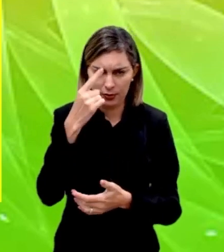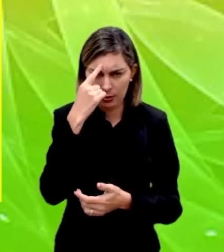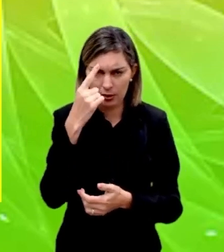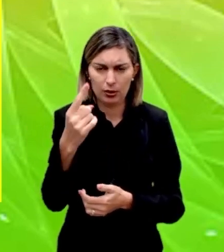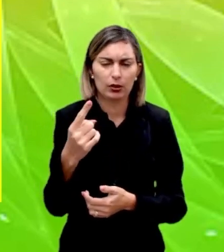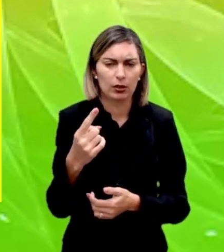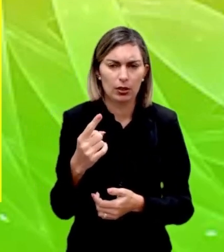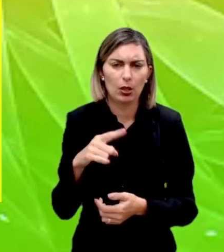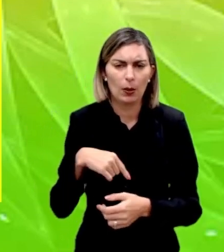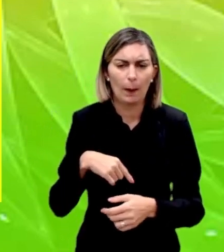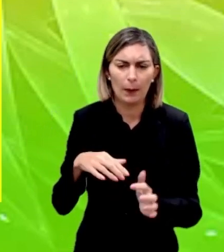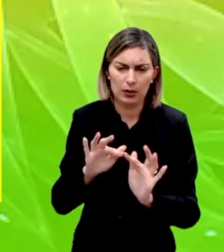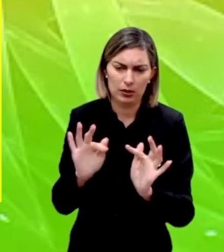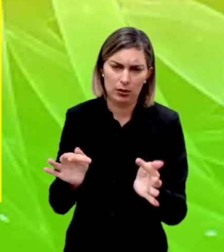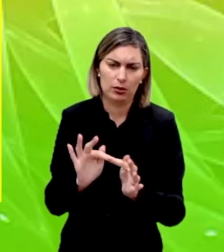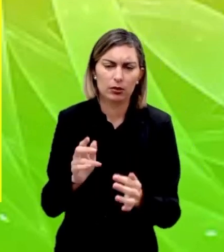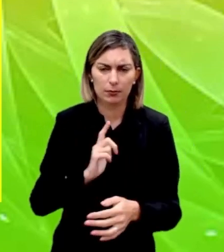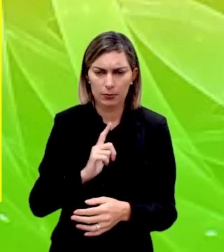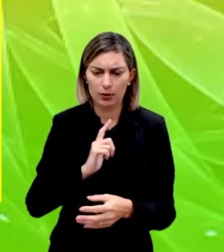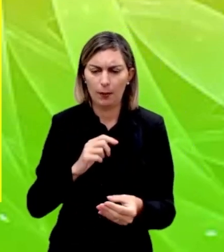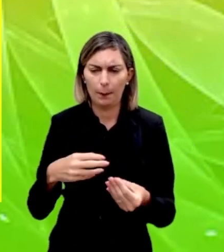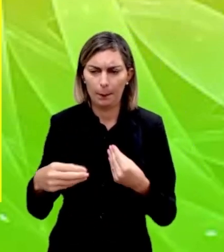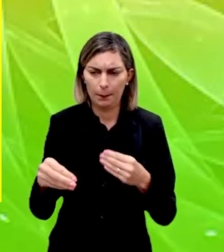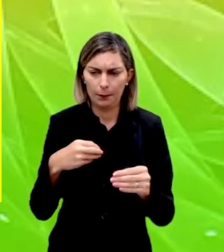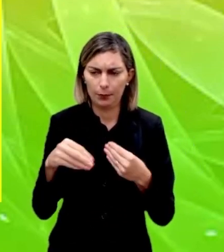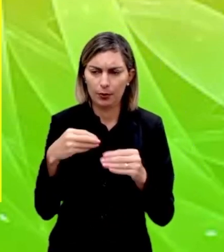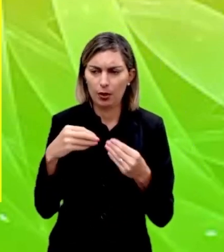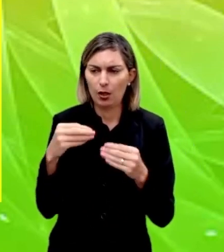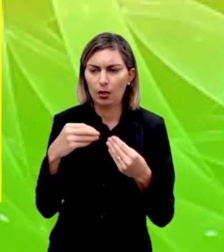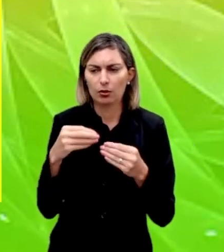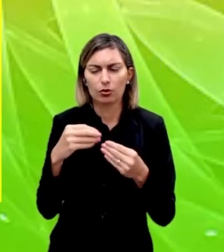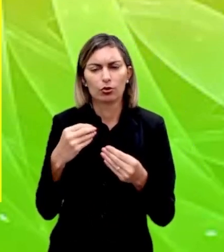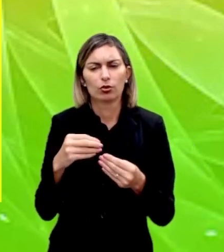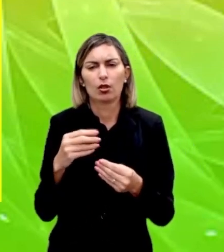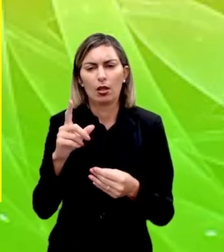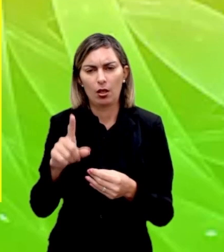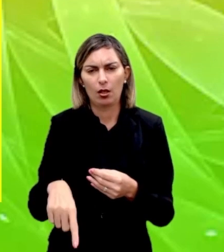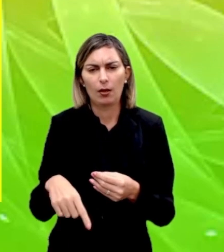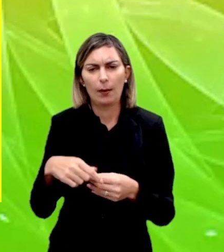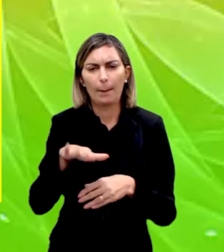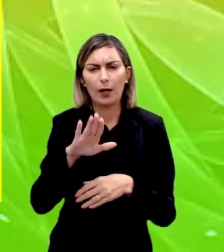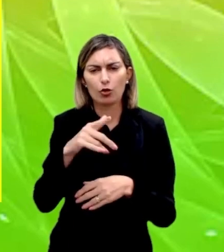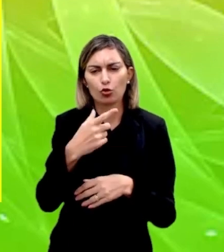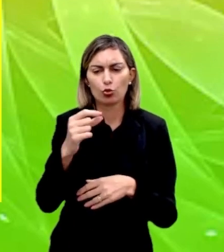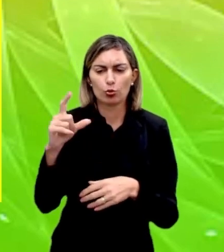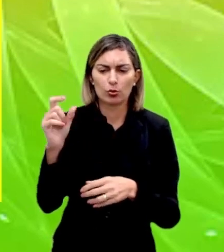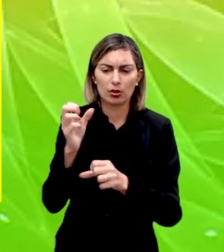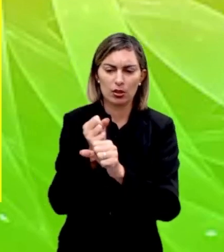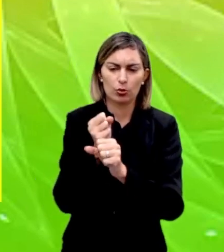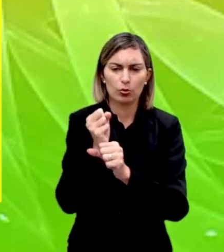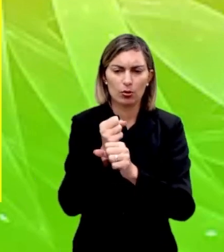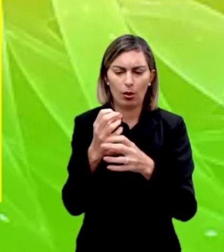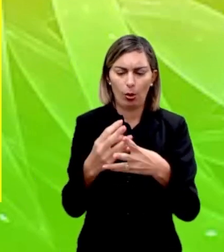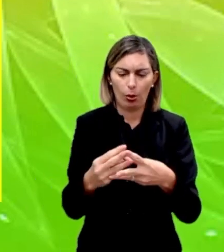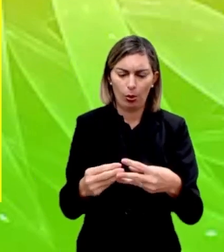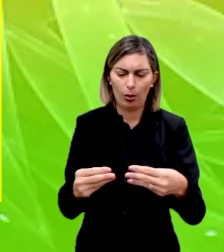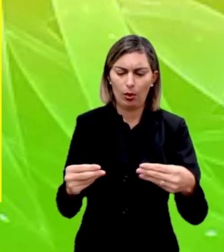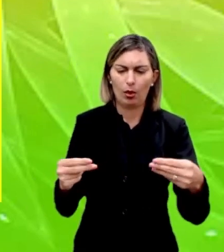plástico mais simples que tem, o propileno, por exemplo, é mais de 200 anos para se desintegrar.